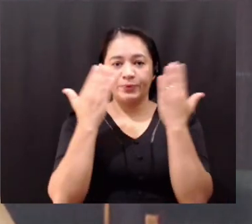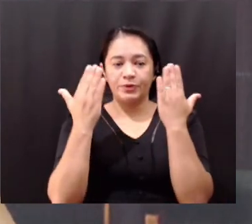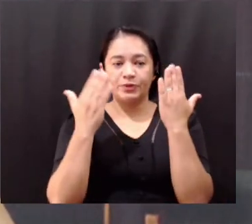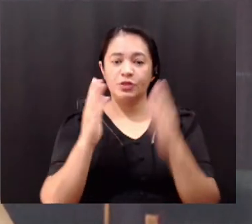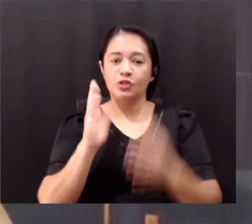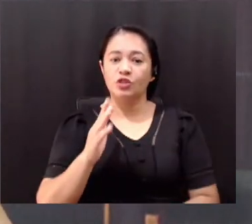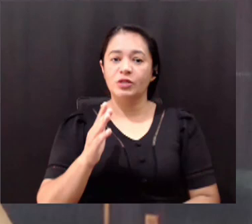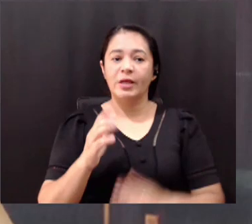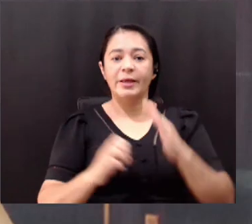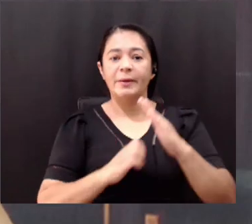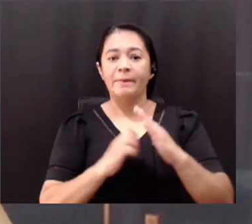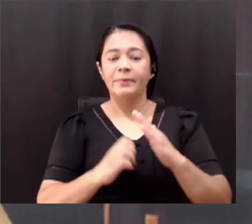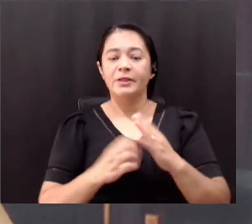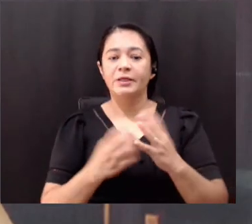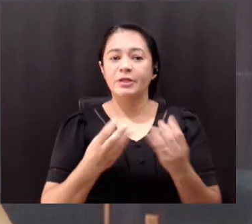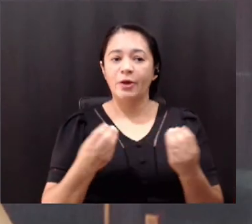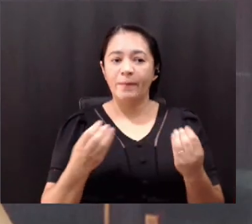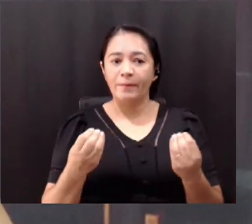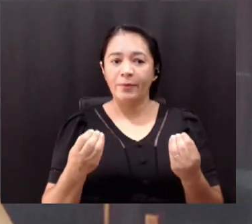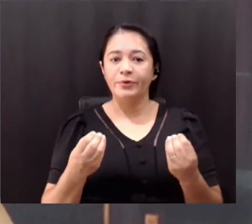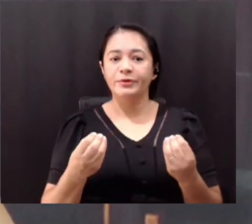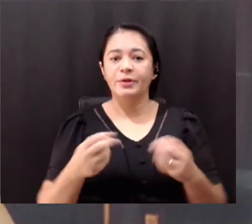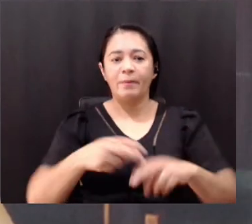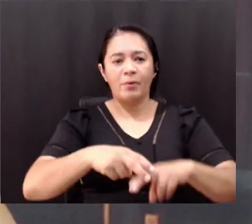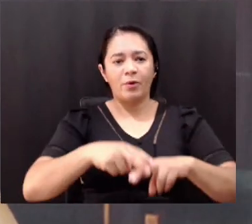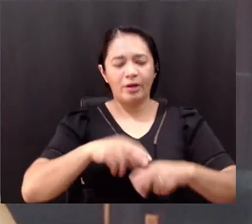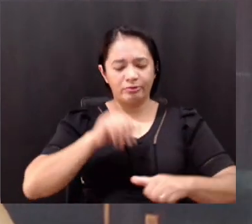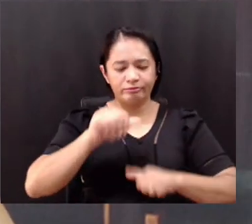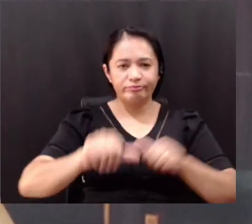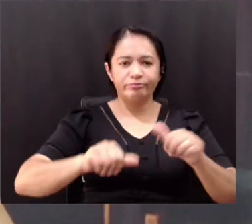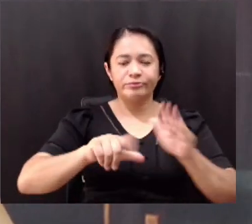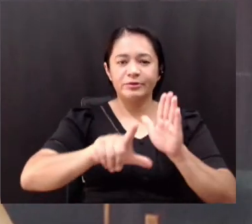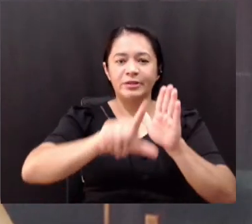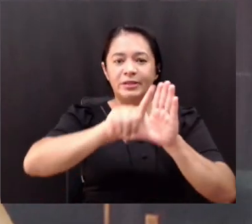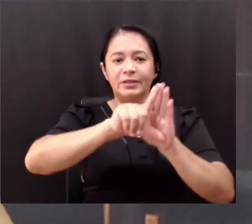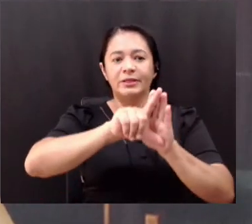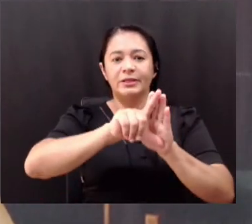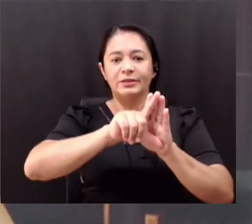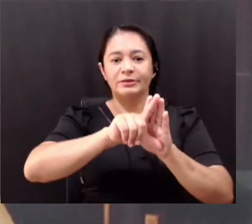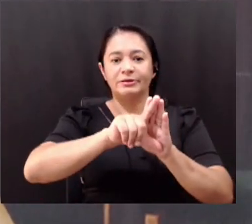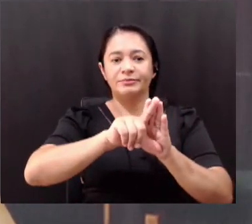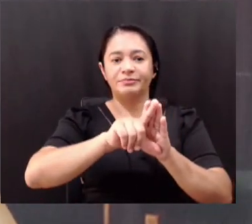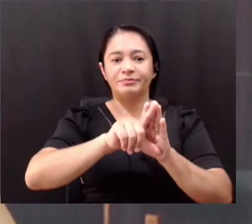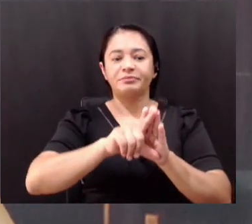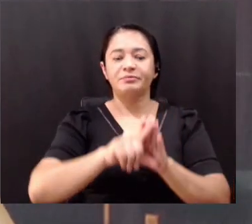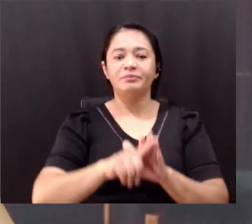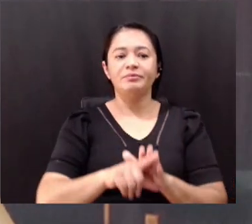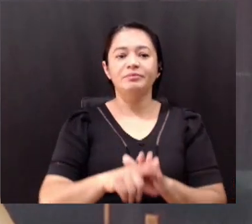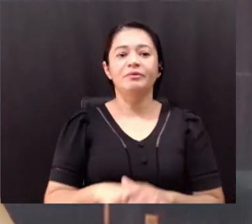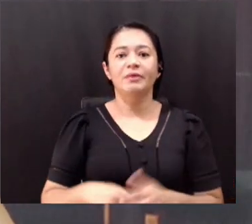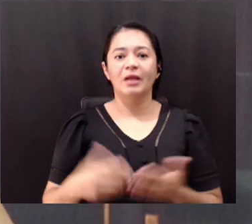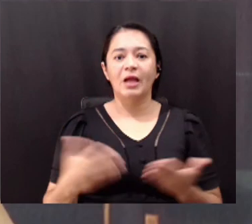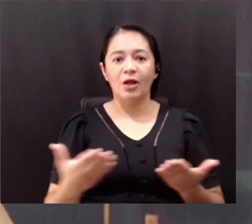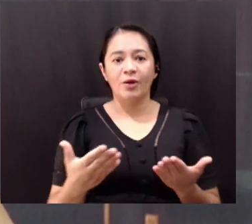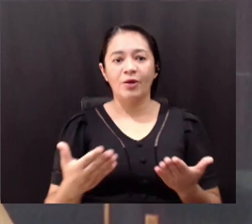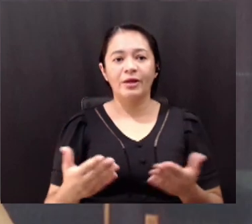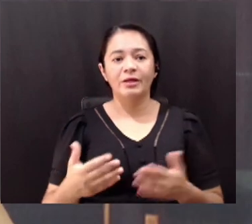por conta de todas essas mudanças e dessa implementação da atualização da NR1, atuando com frentes de